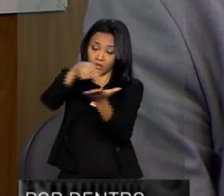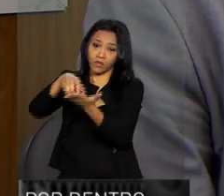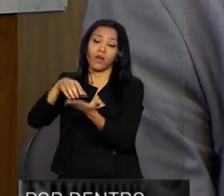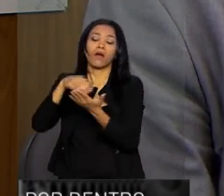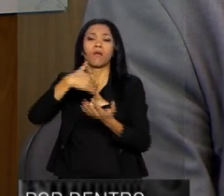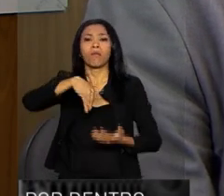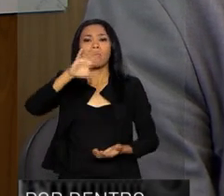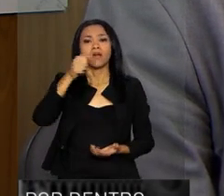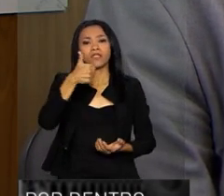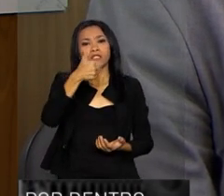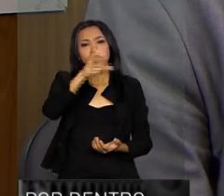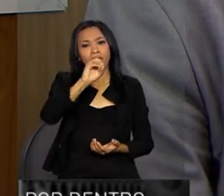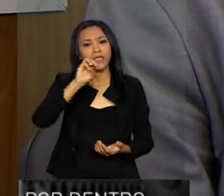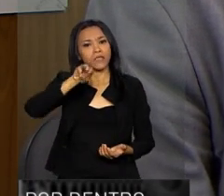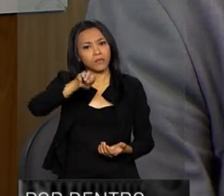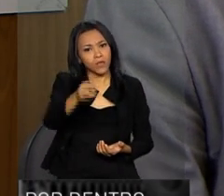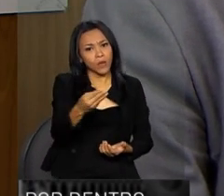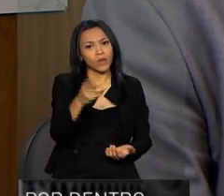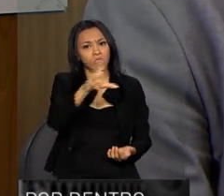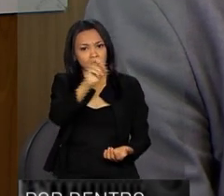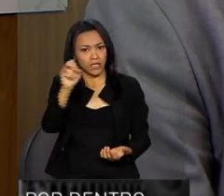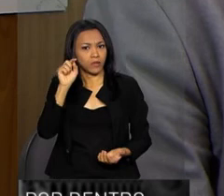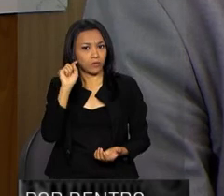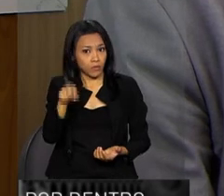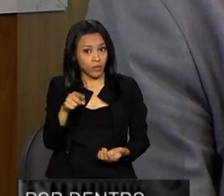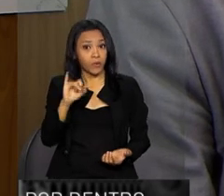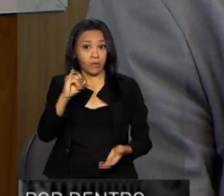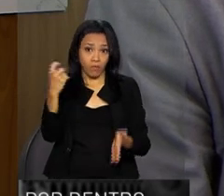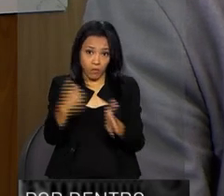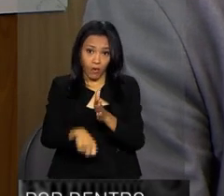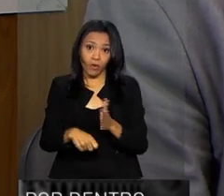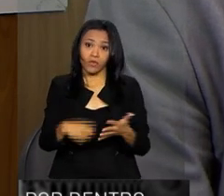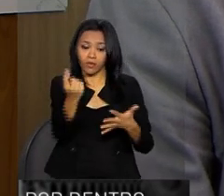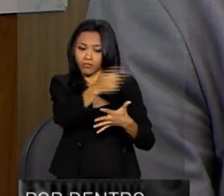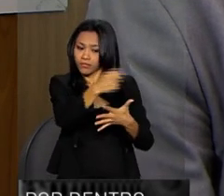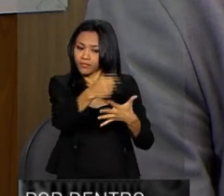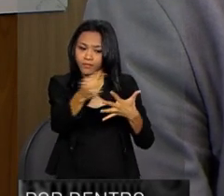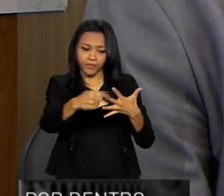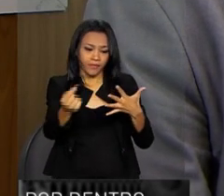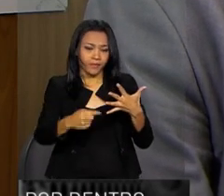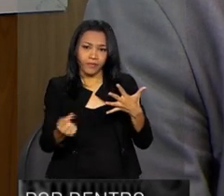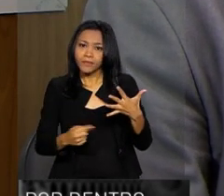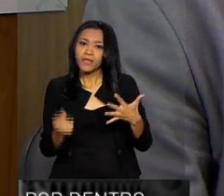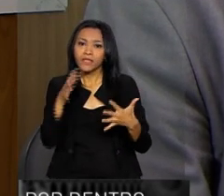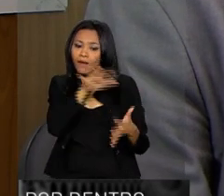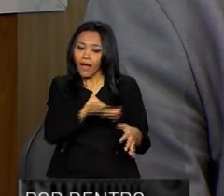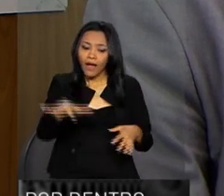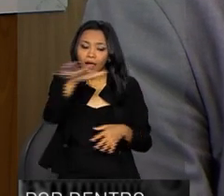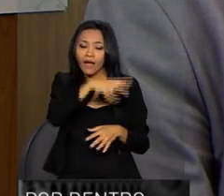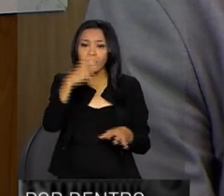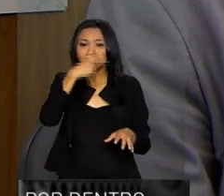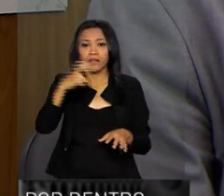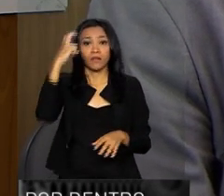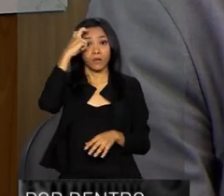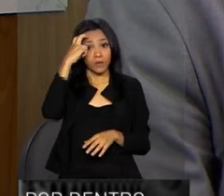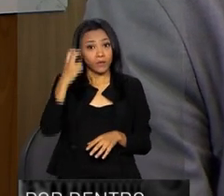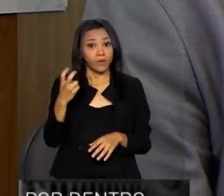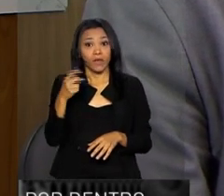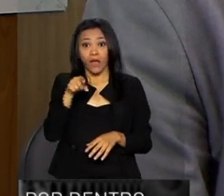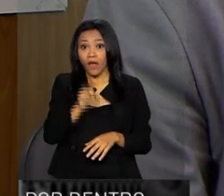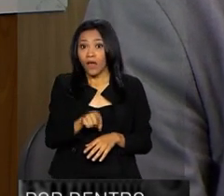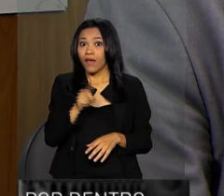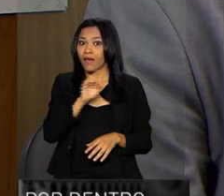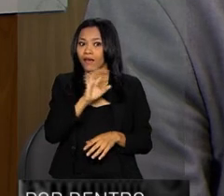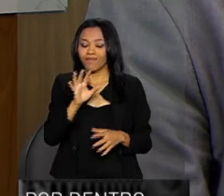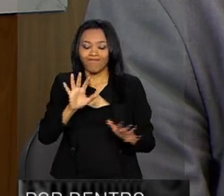de impostos diretos gerados enfim é uma potência econômica e um ativo um front de desenvolvimento da cultura